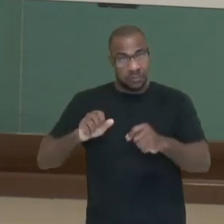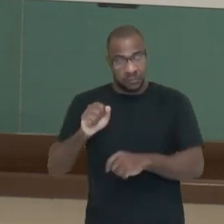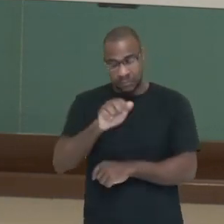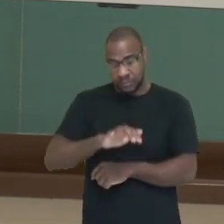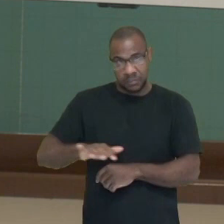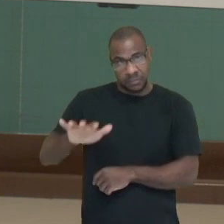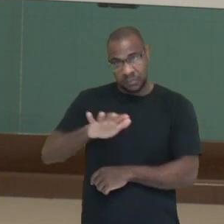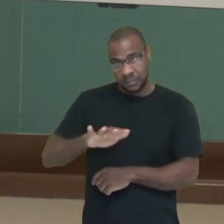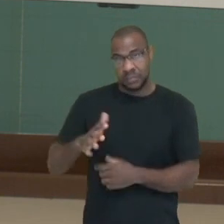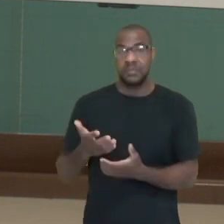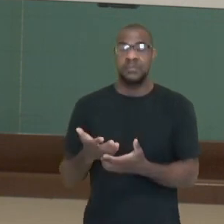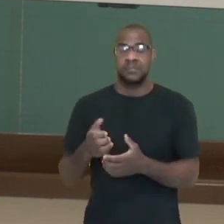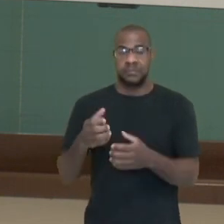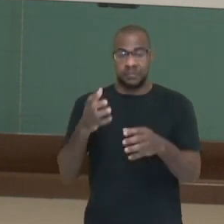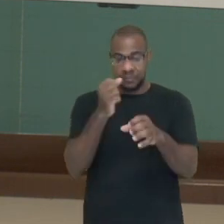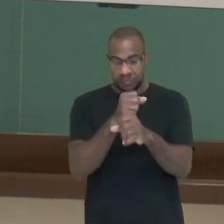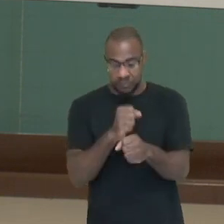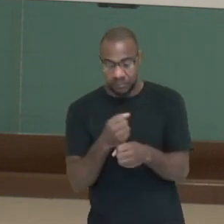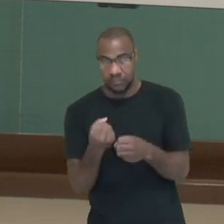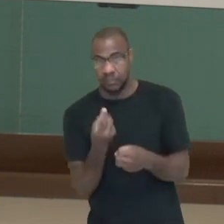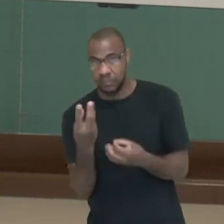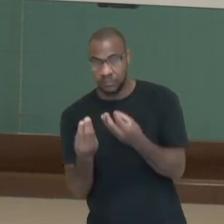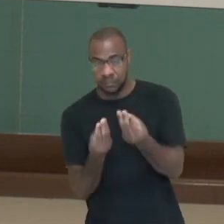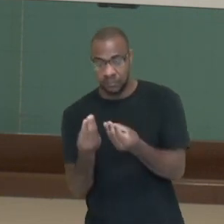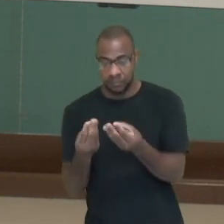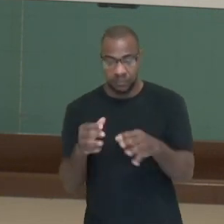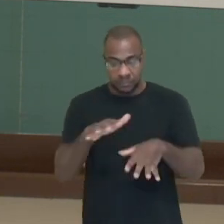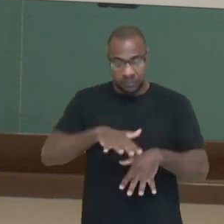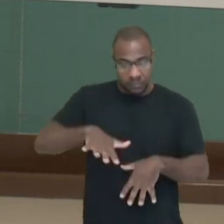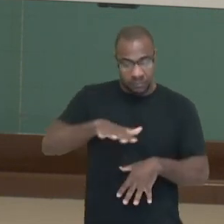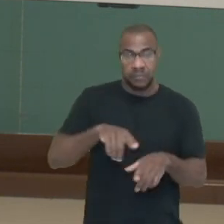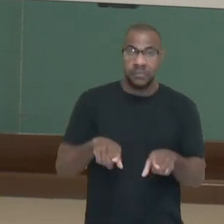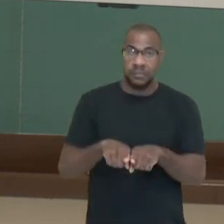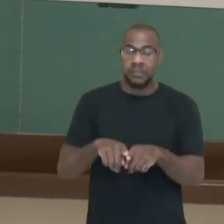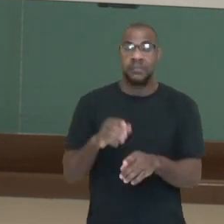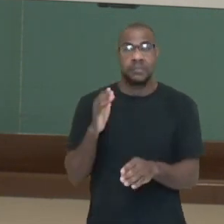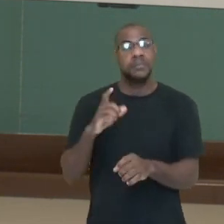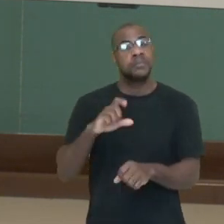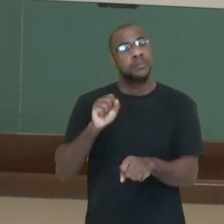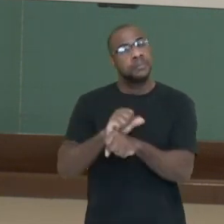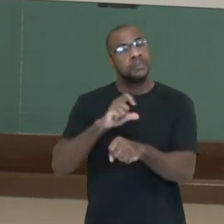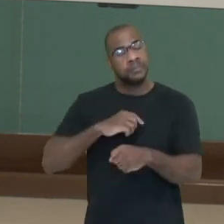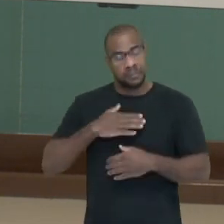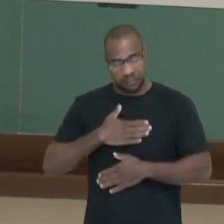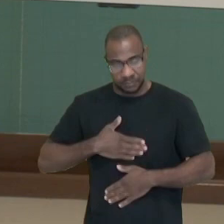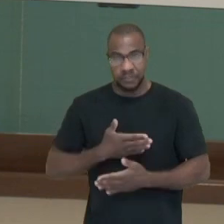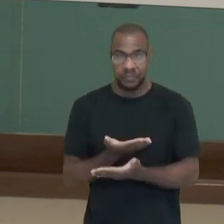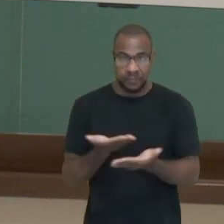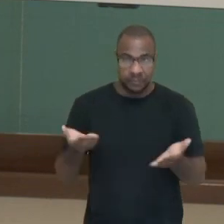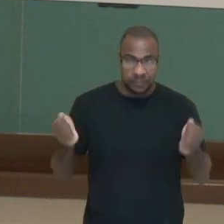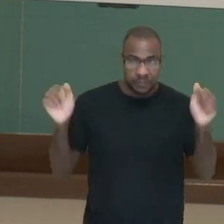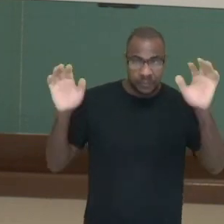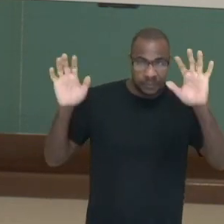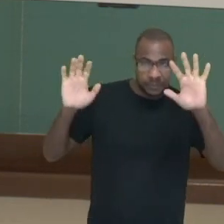de polígonos e sobre quanto vale 1 hectare. Espero que vocês tenham gostado e até breve.